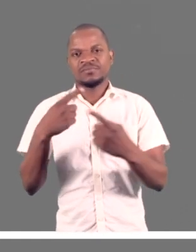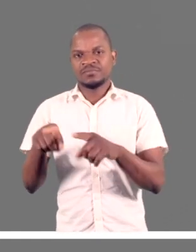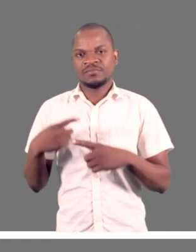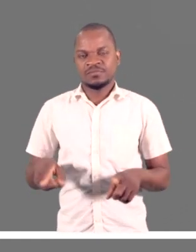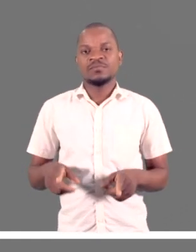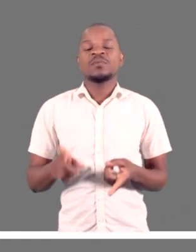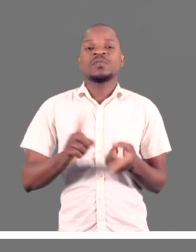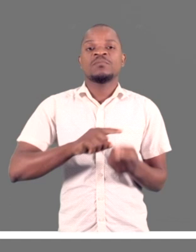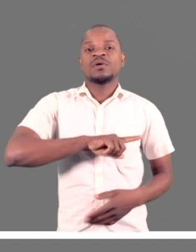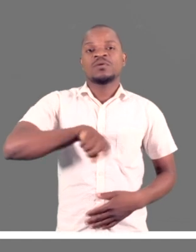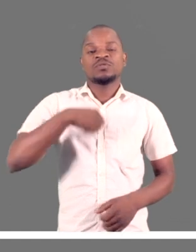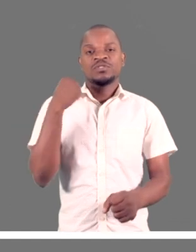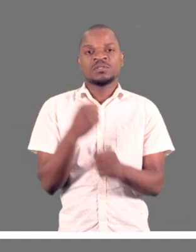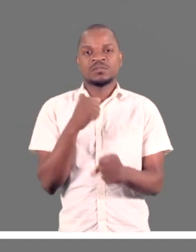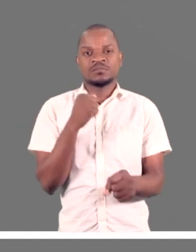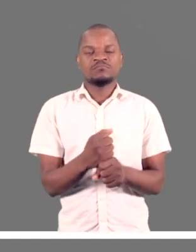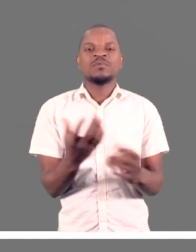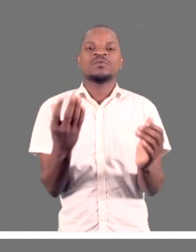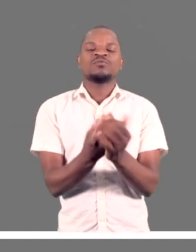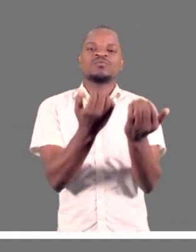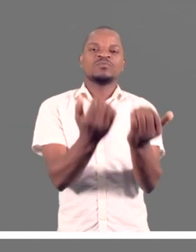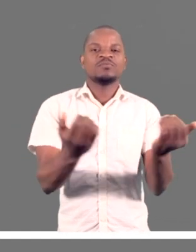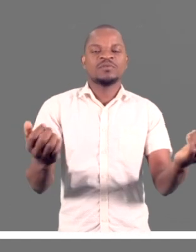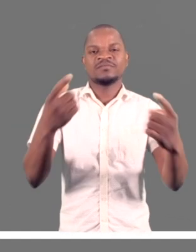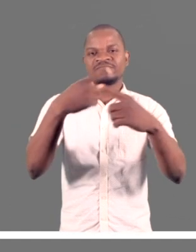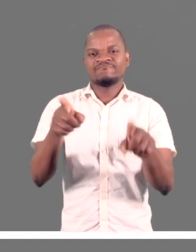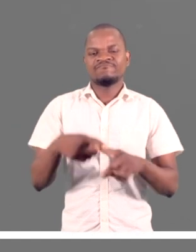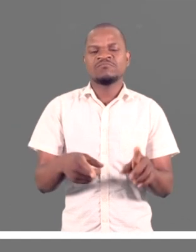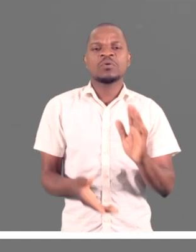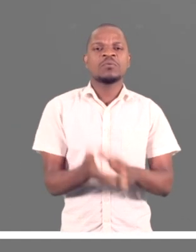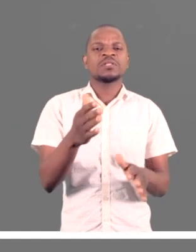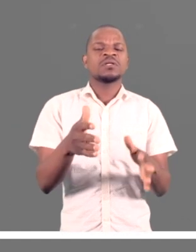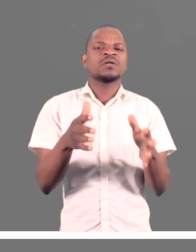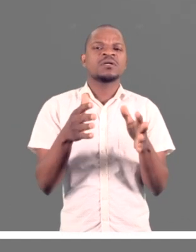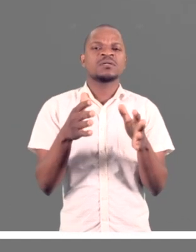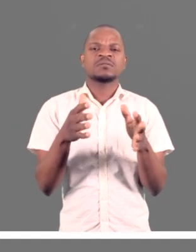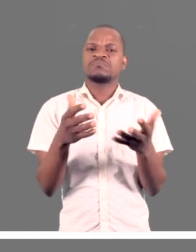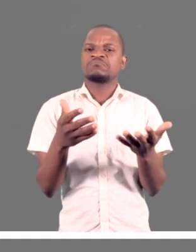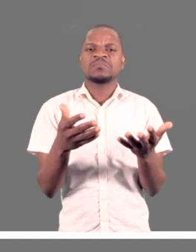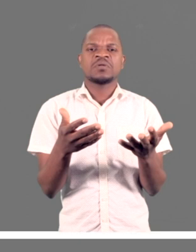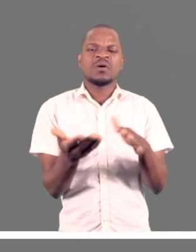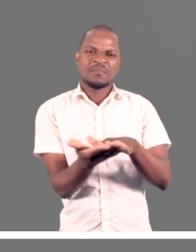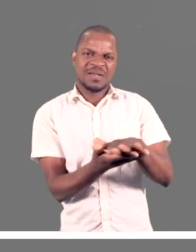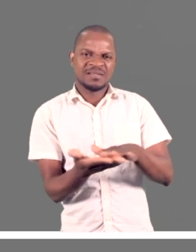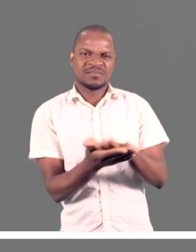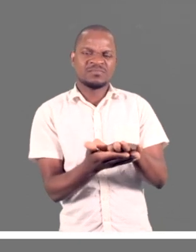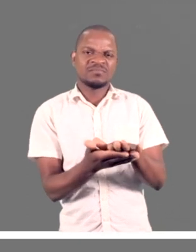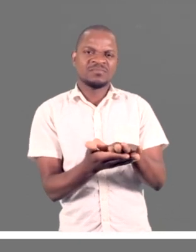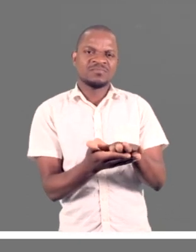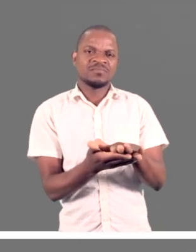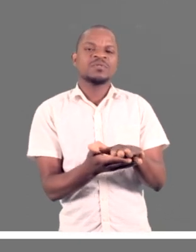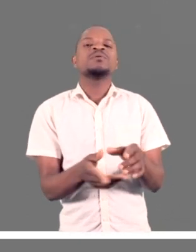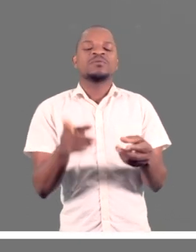brinquedos e nesse hábito aqui trabalhamos com crianças de vários níveis da primeira viagem